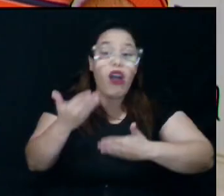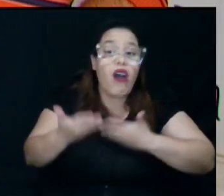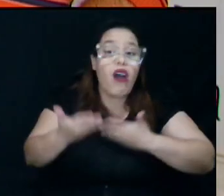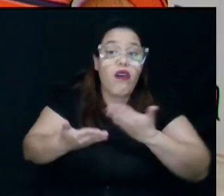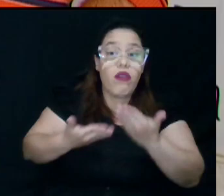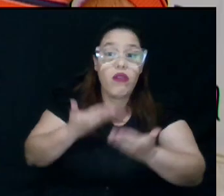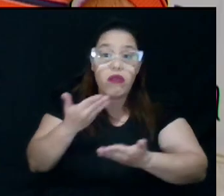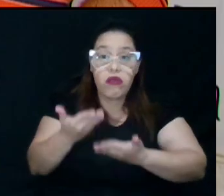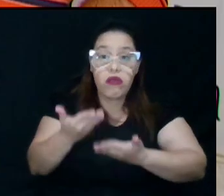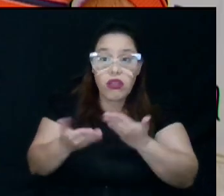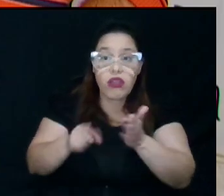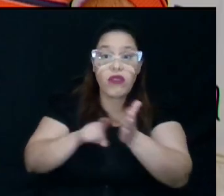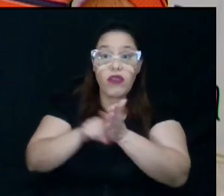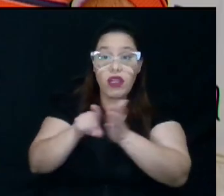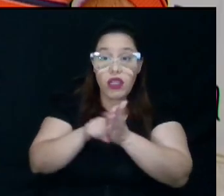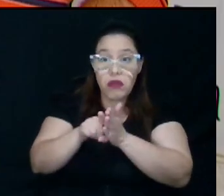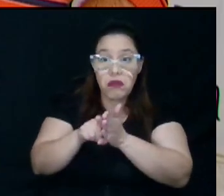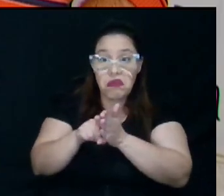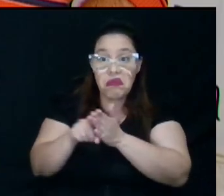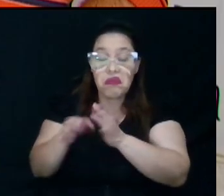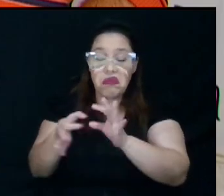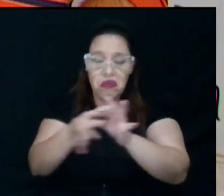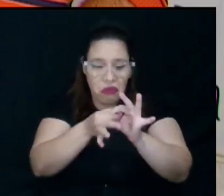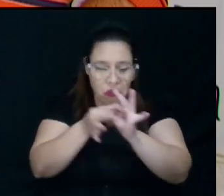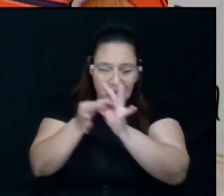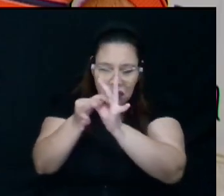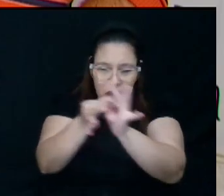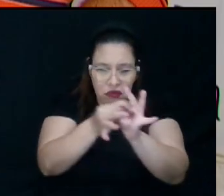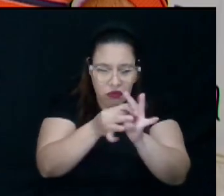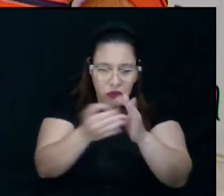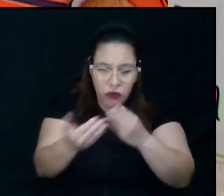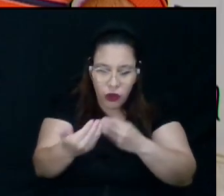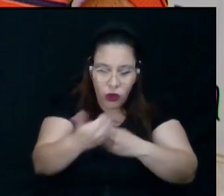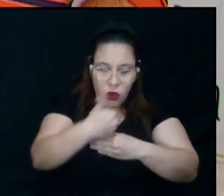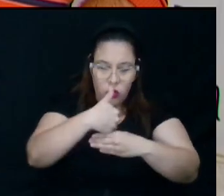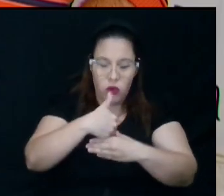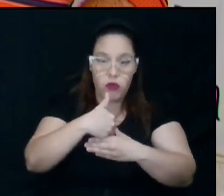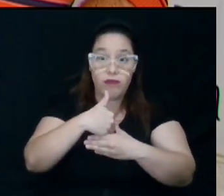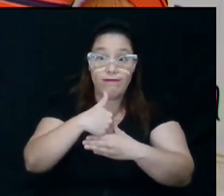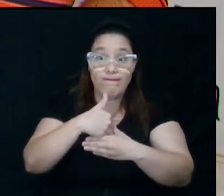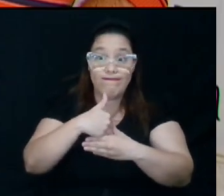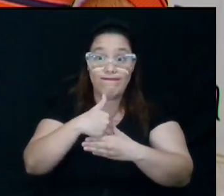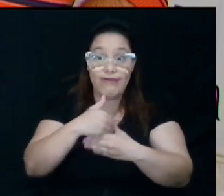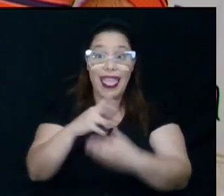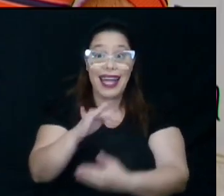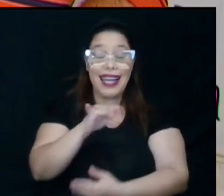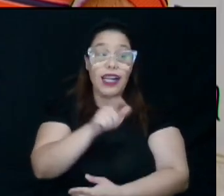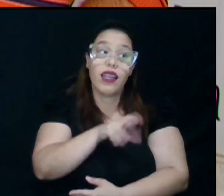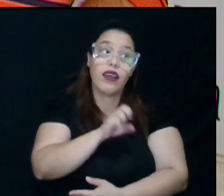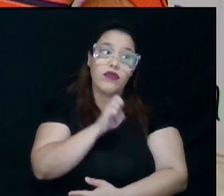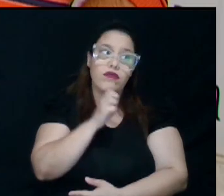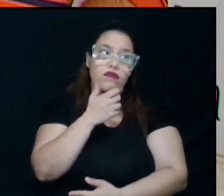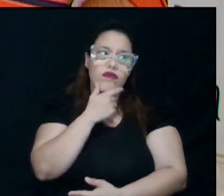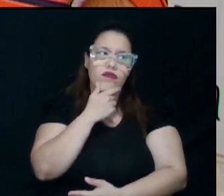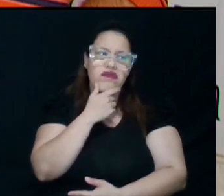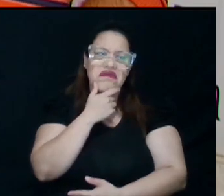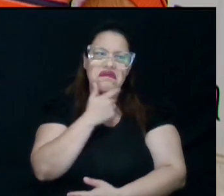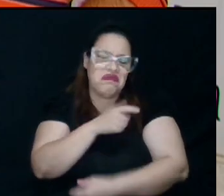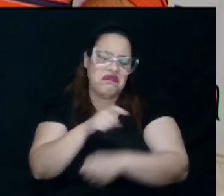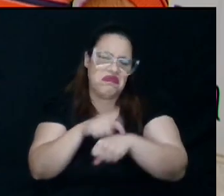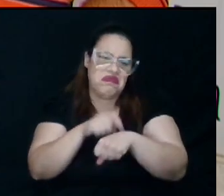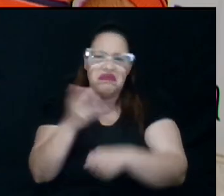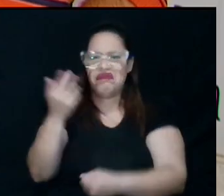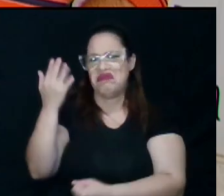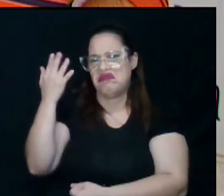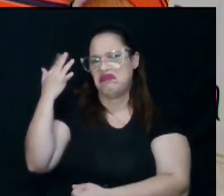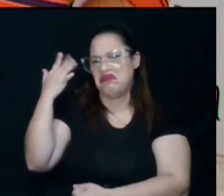alunos participem mais, aproximar mais o conteúdo da realidade deles. Na nossa época não existia os tantos aplicativos